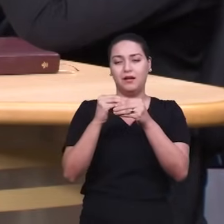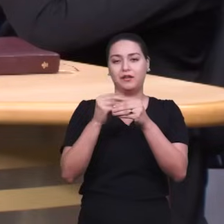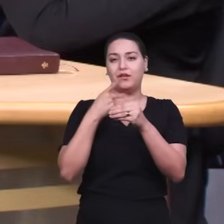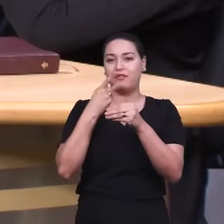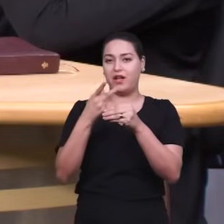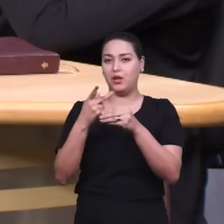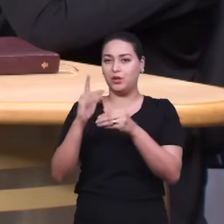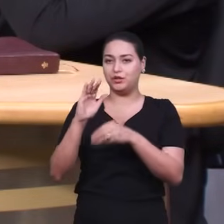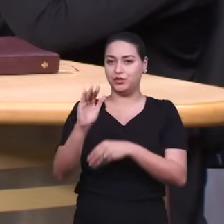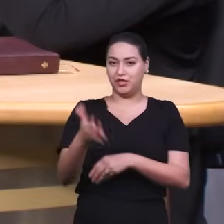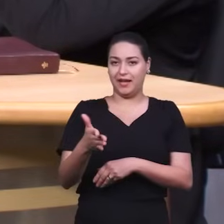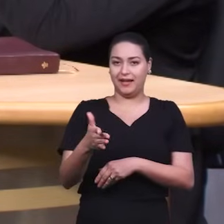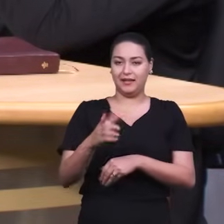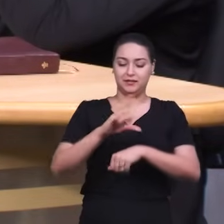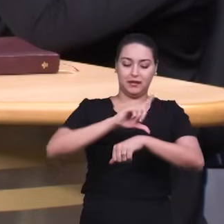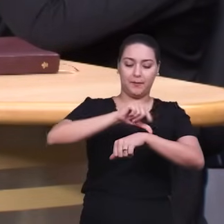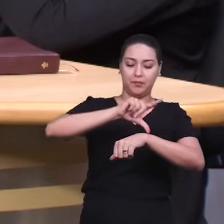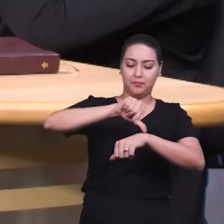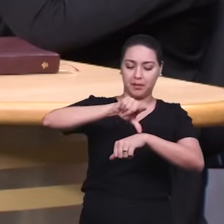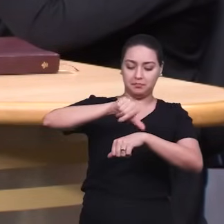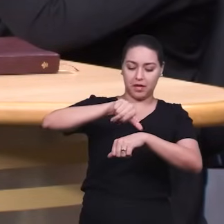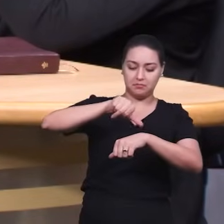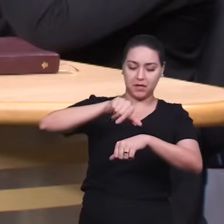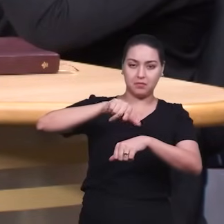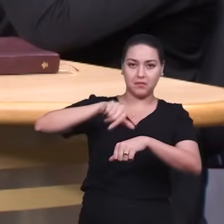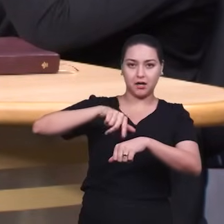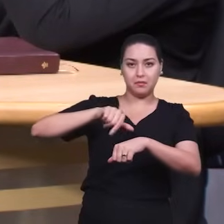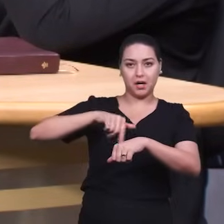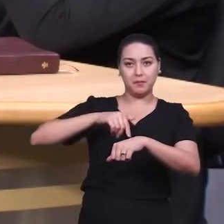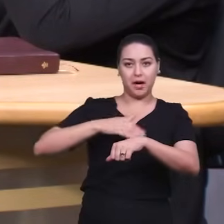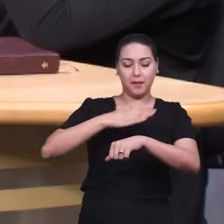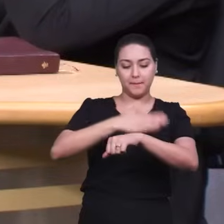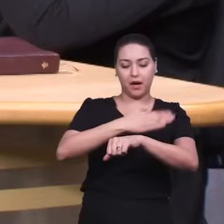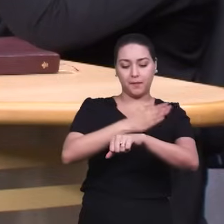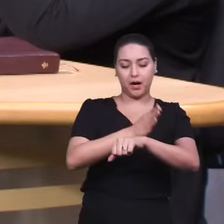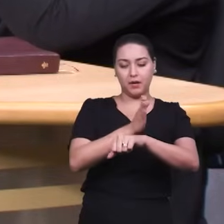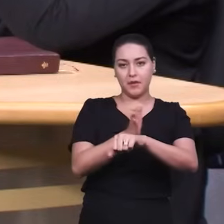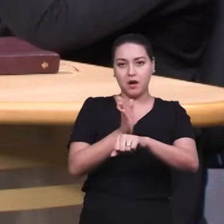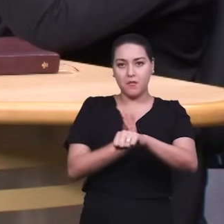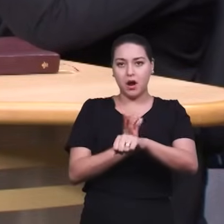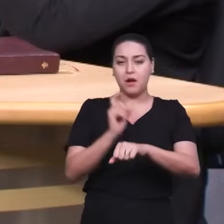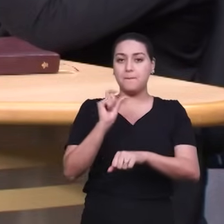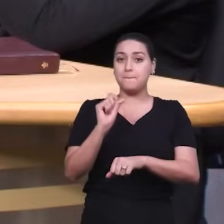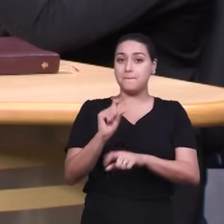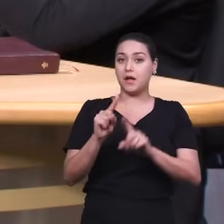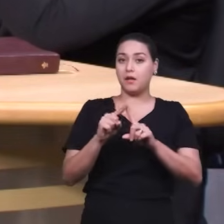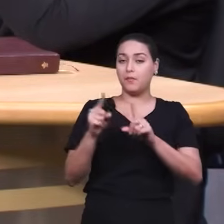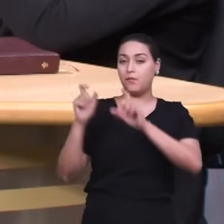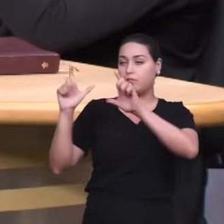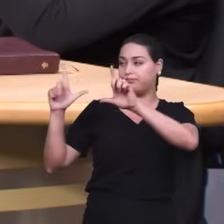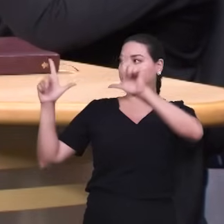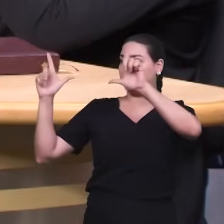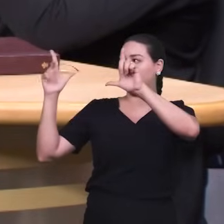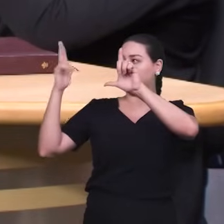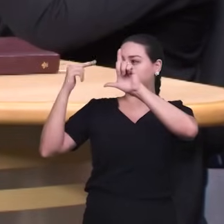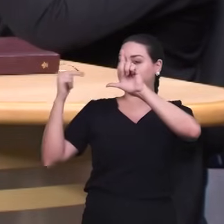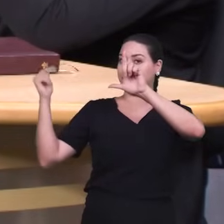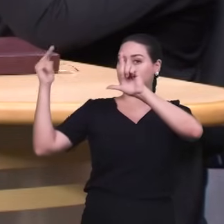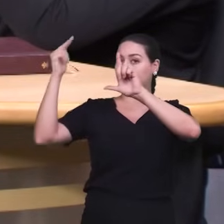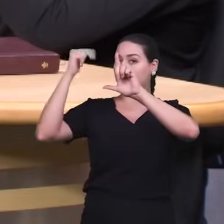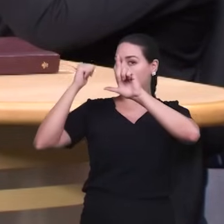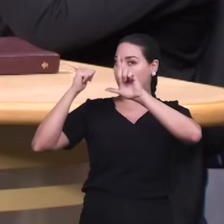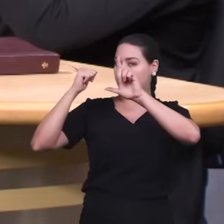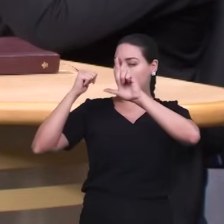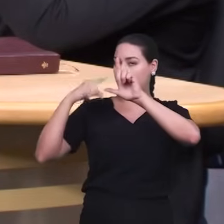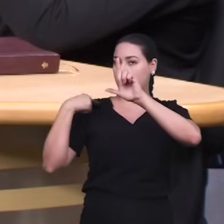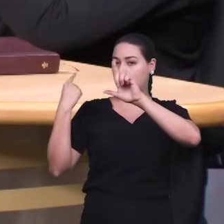né, pastor? Mas mostrar aqui num quadro o nosso ciclo de desenvolvimento.